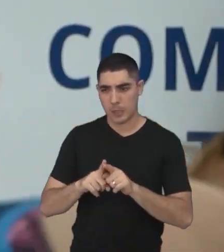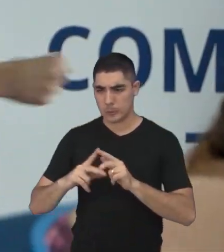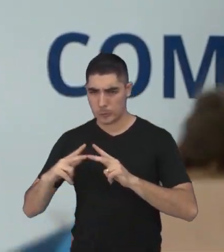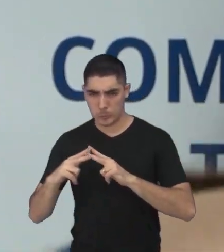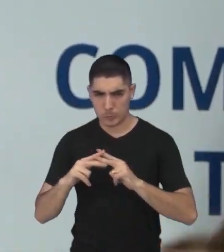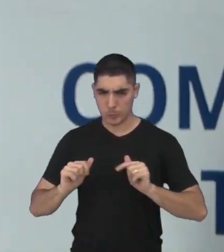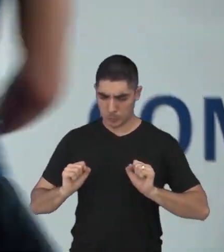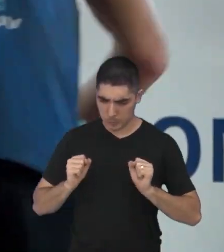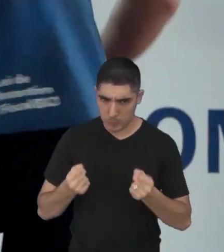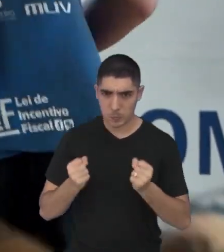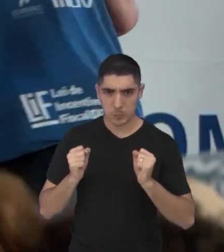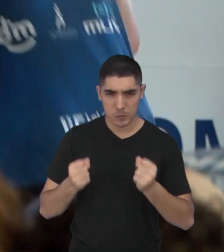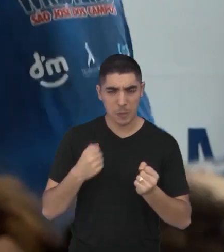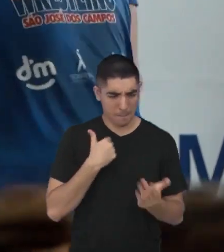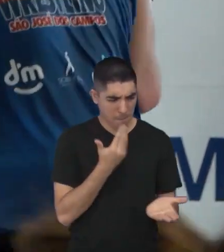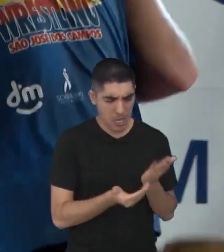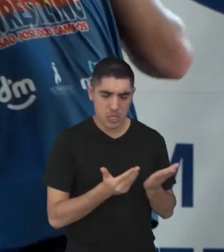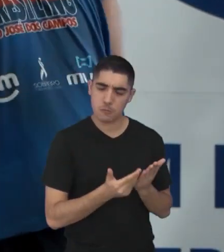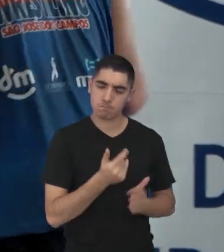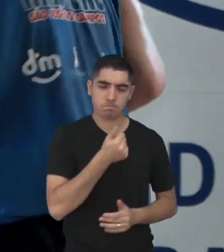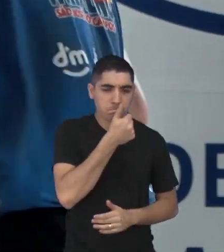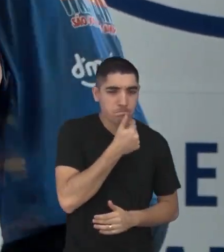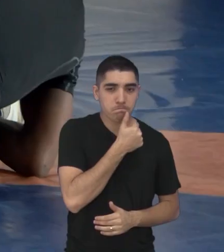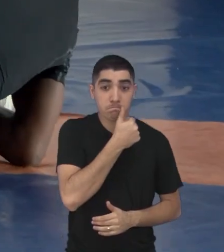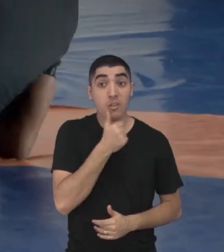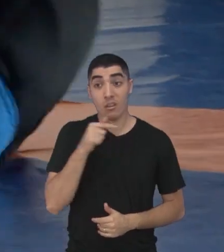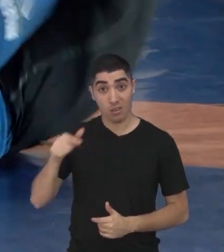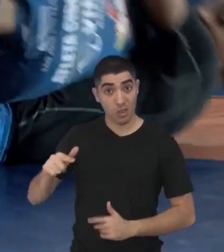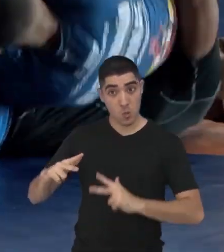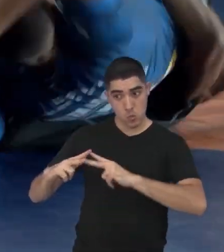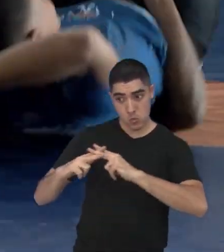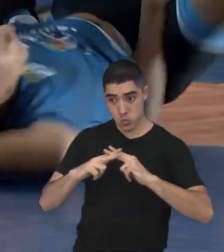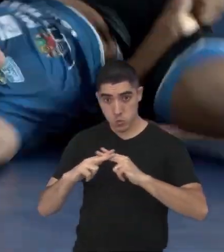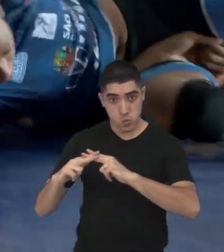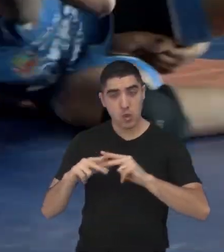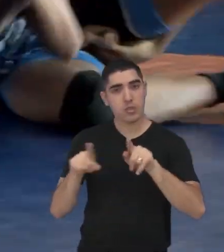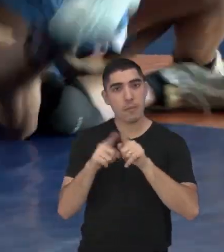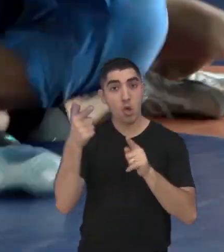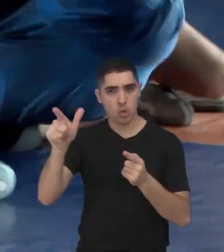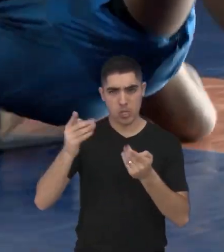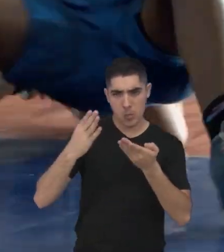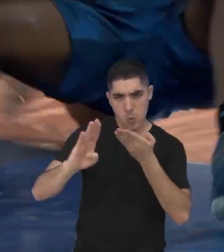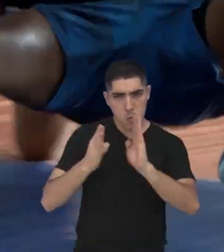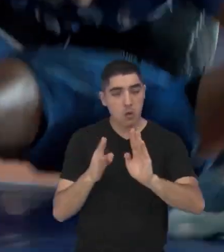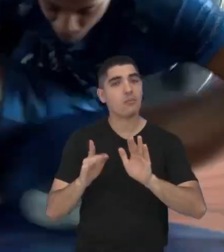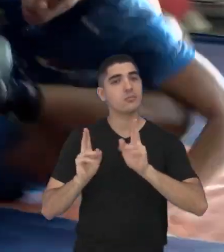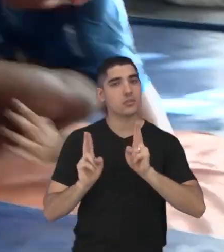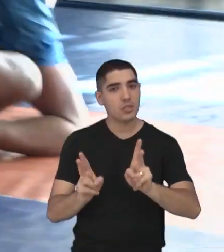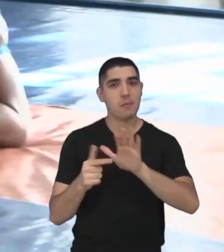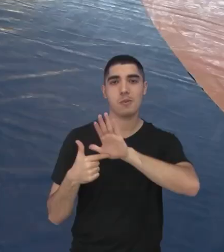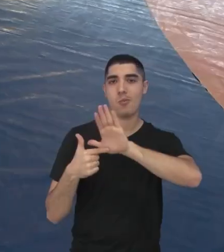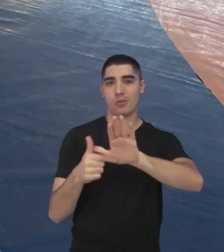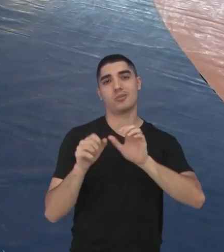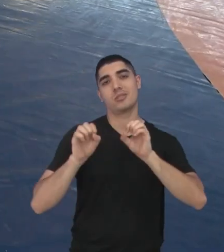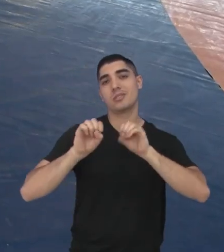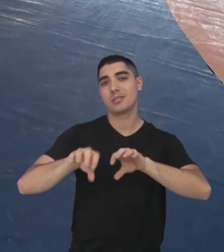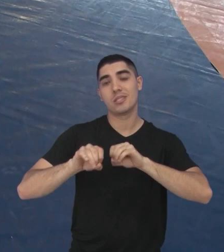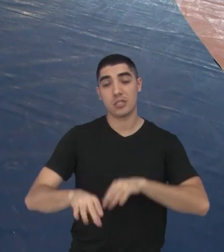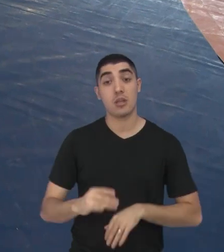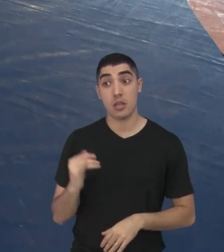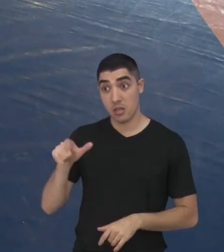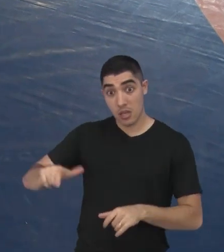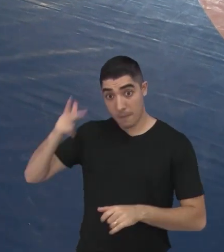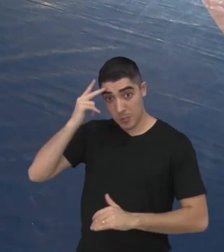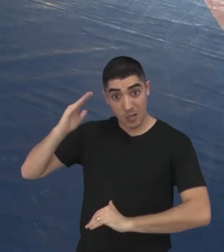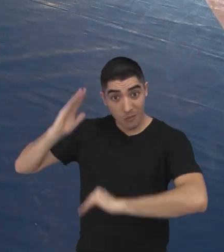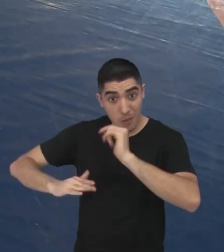Insistência, saber lidar com a derrota, aprender a não desistir, tudo isso é trabalhado no wrestling e nas outras artes marciais. Quem pratica